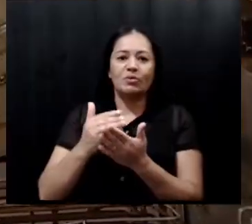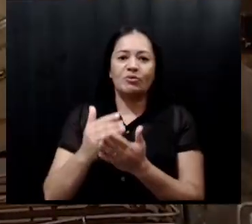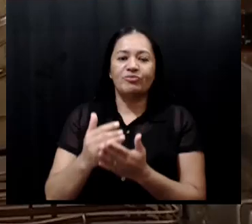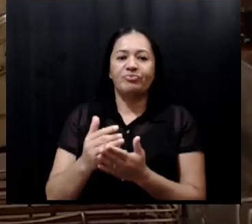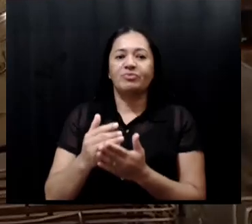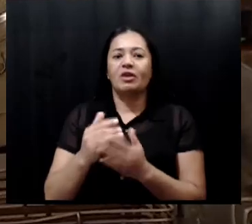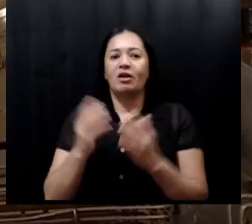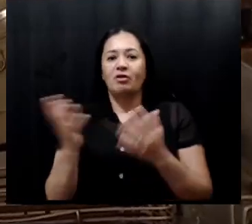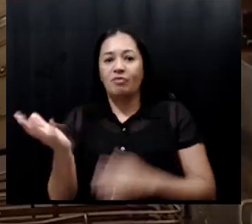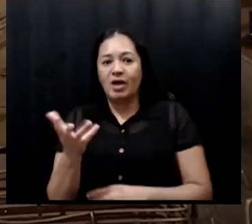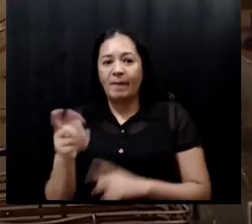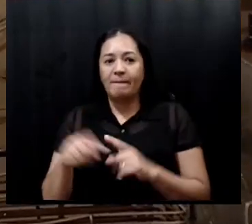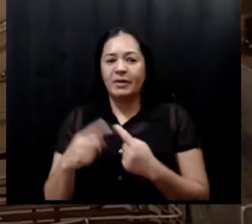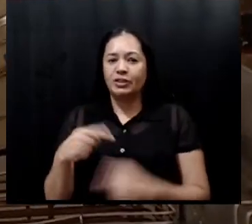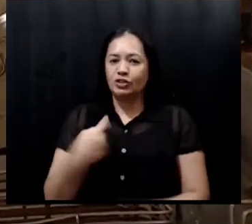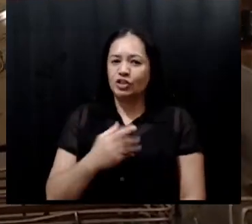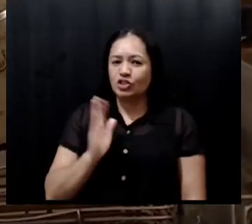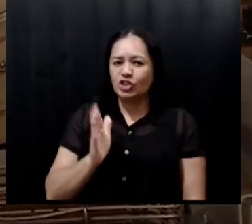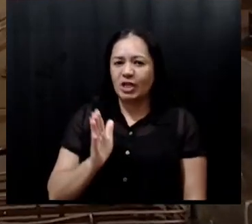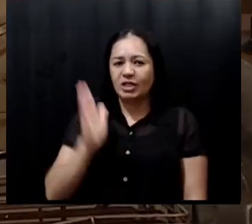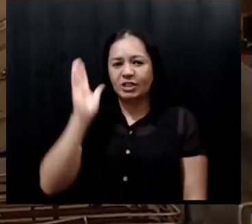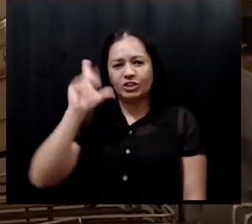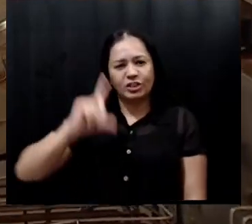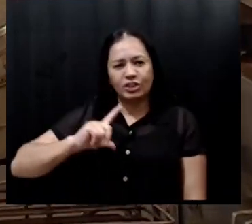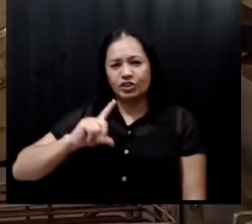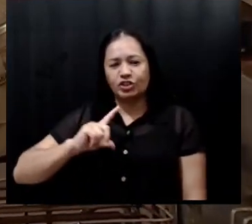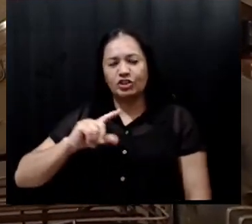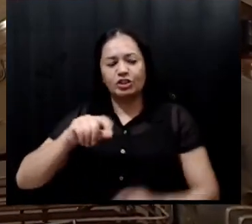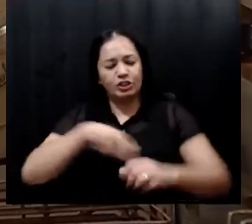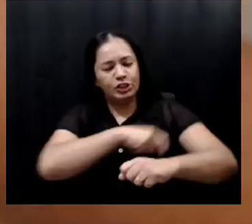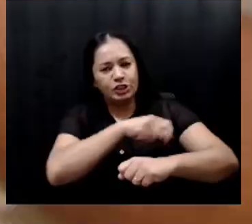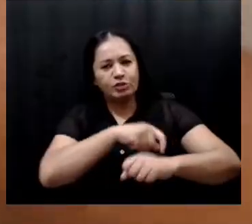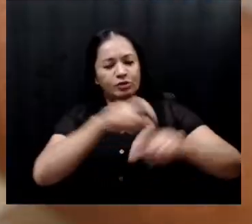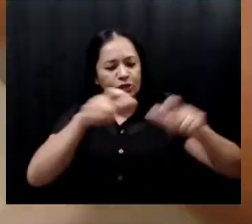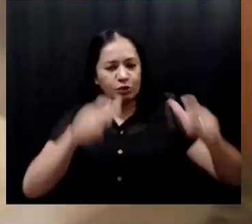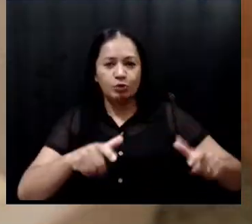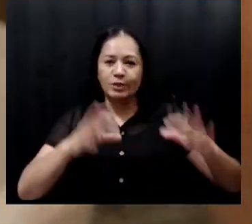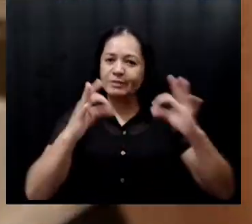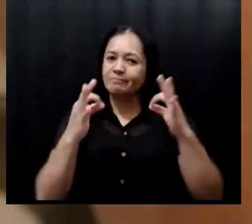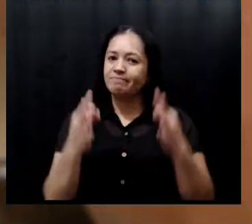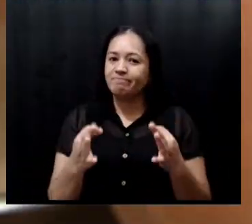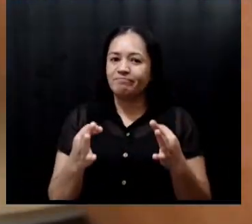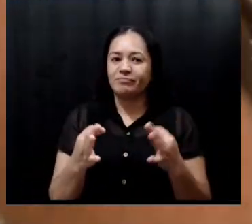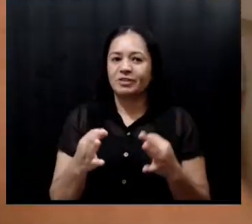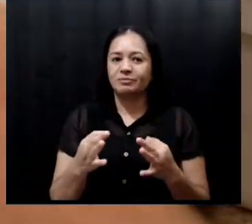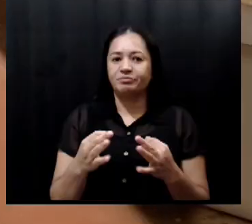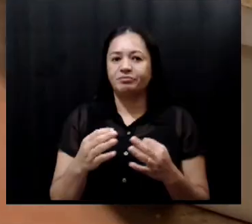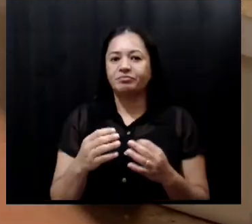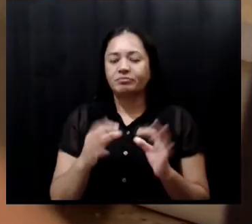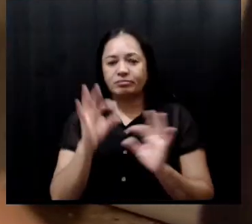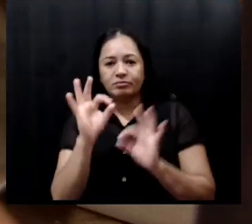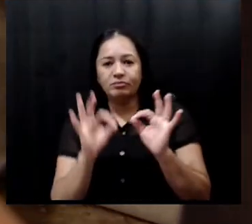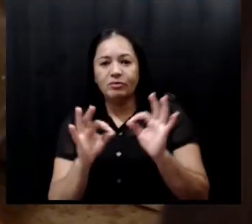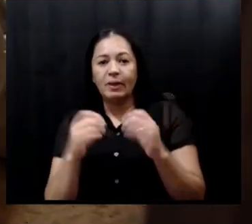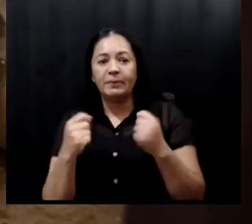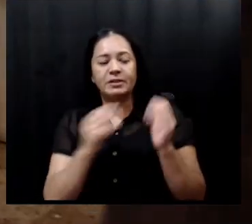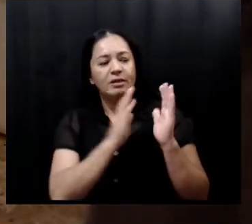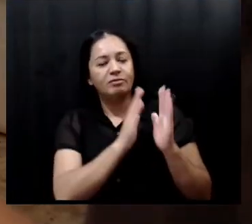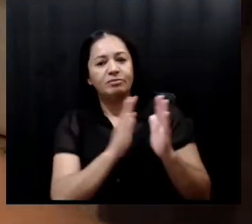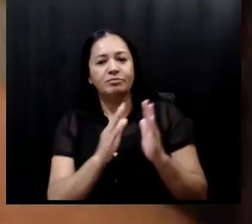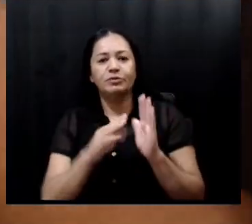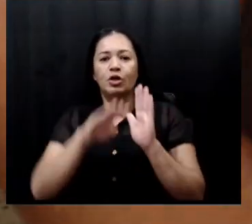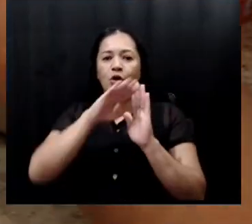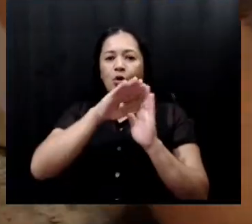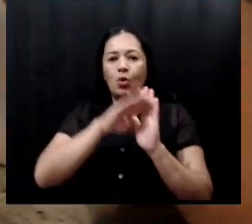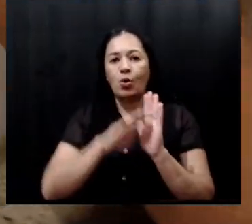tinha basicamente a base toda, que era a cozinha, o espaço, era mais todos os processos que tinham que ser estabelecidos. O cardápio, a contratação das